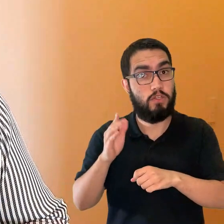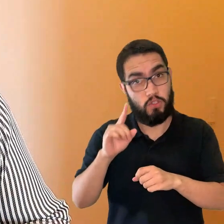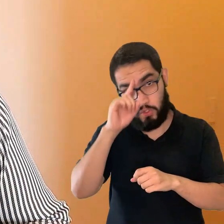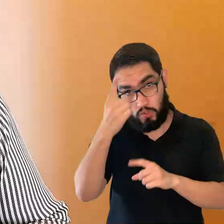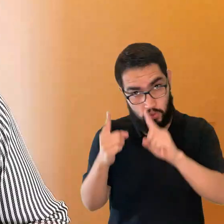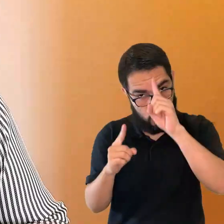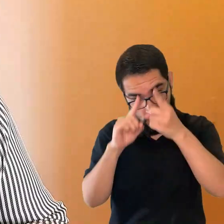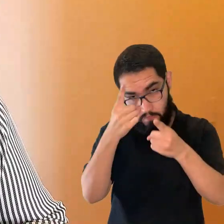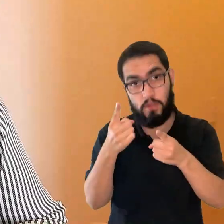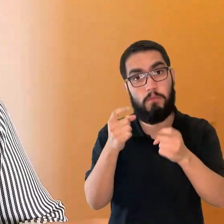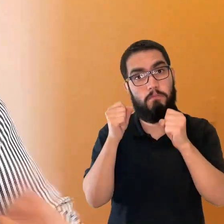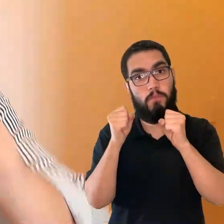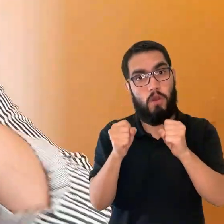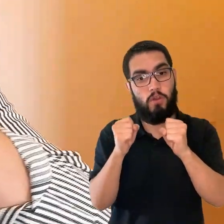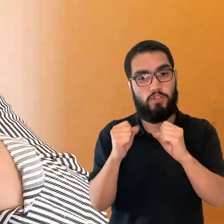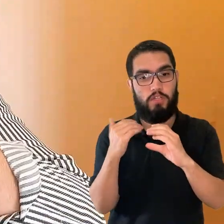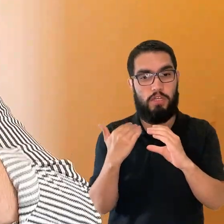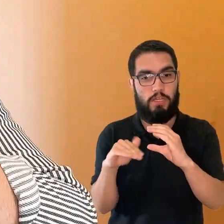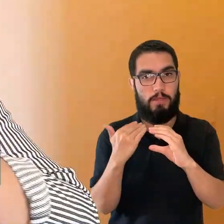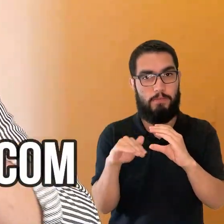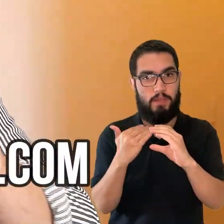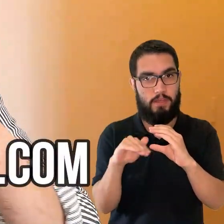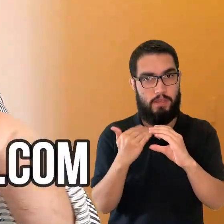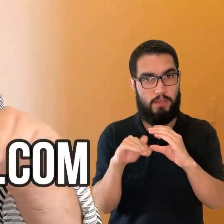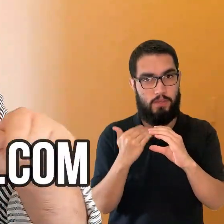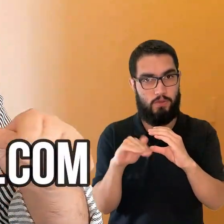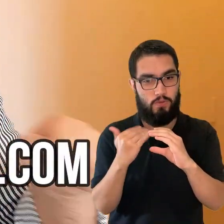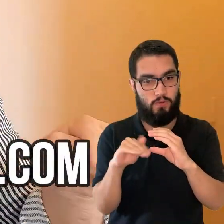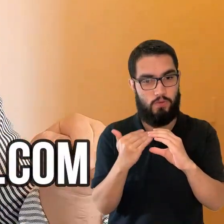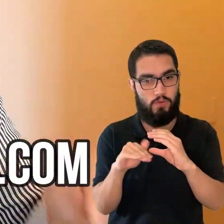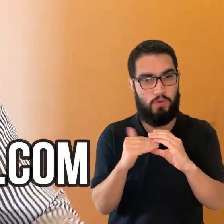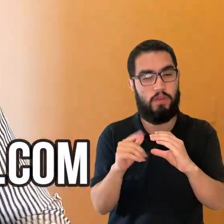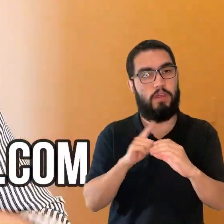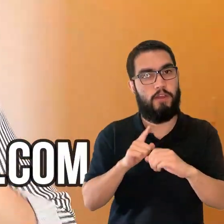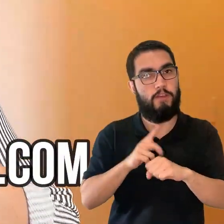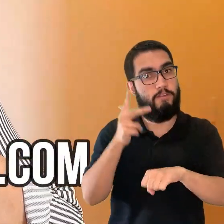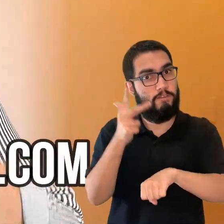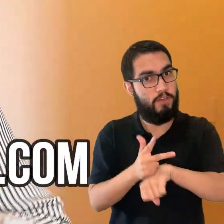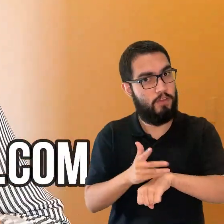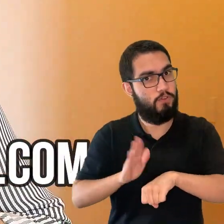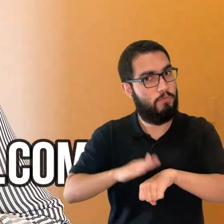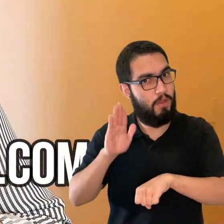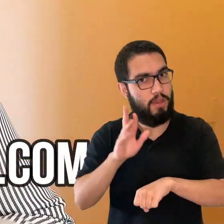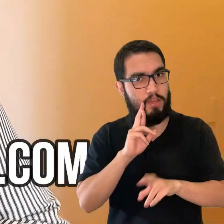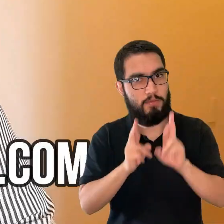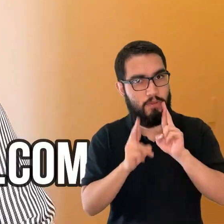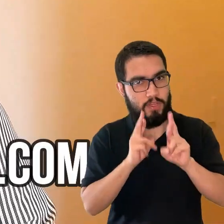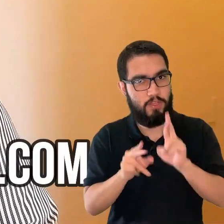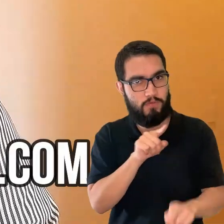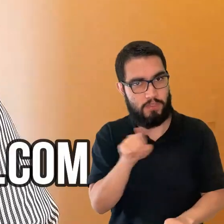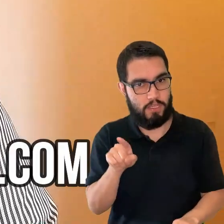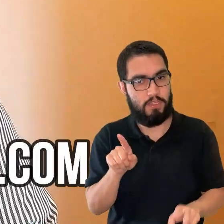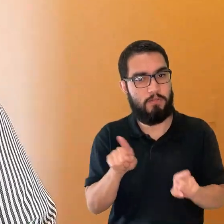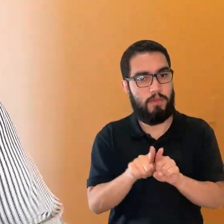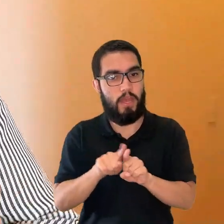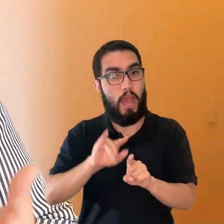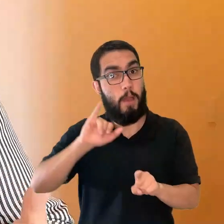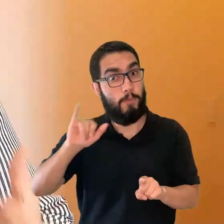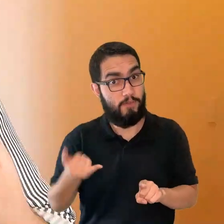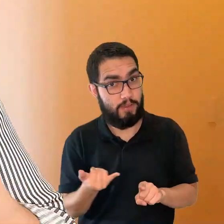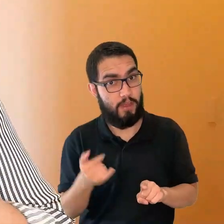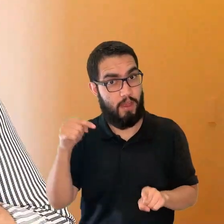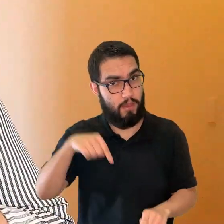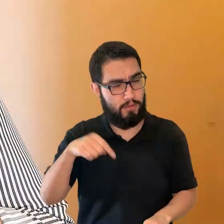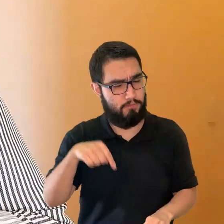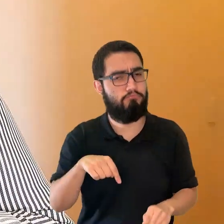Mais dúvidas que vocês tiverem, vocês podem mandar para o e-mail que está aqui embaixo, que a gente grava mais vídeo respondendo a vocês. Eu